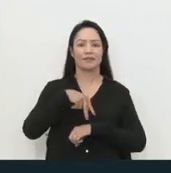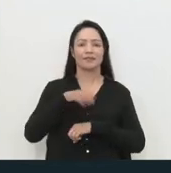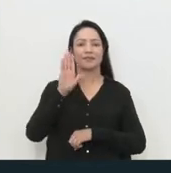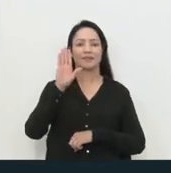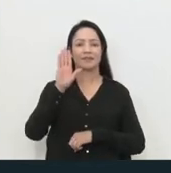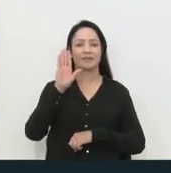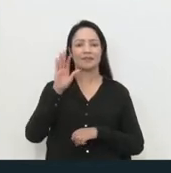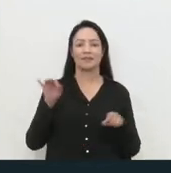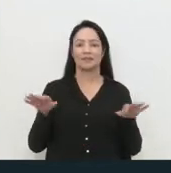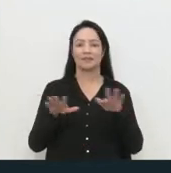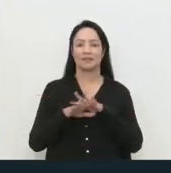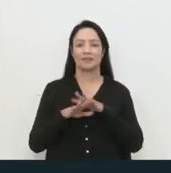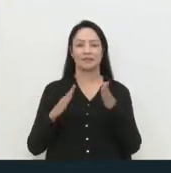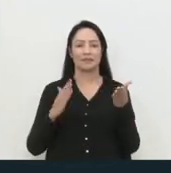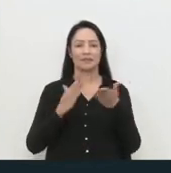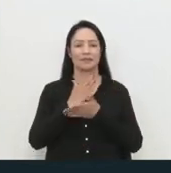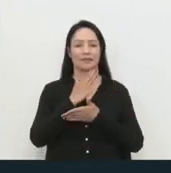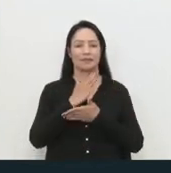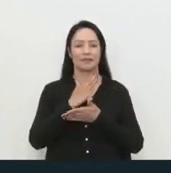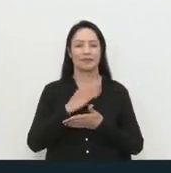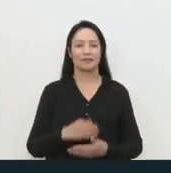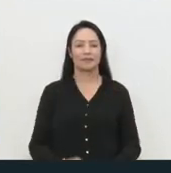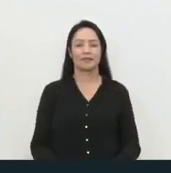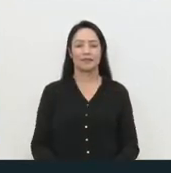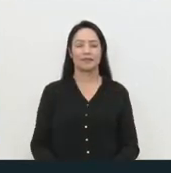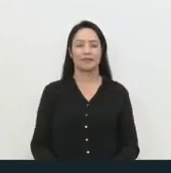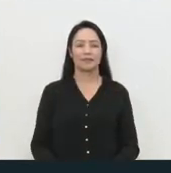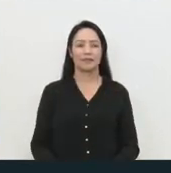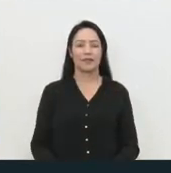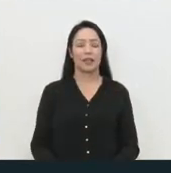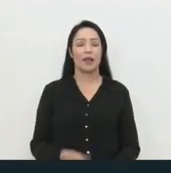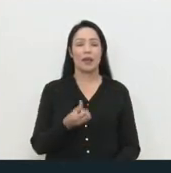encerrado a votação aprovado em caminho